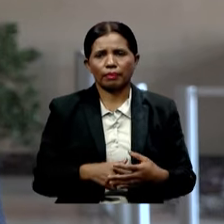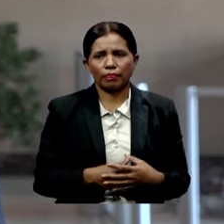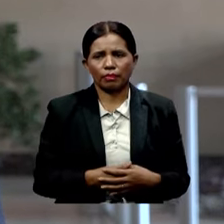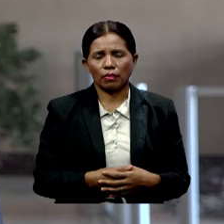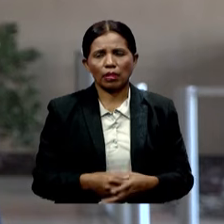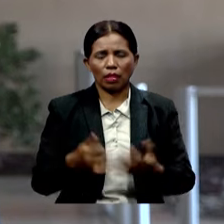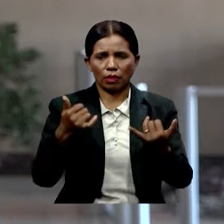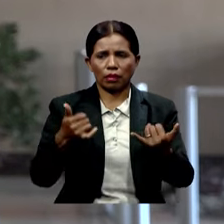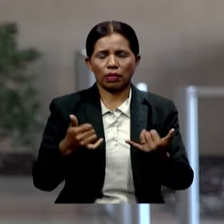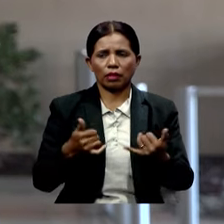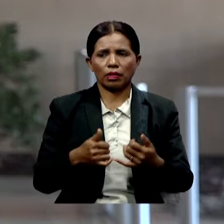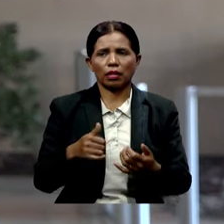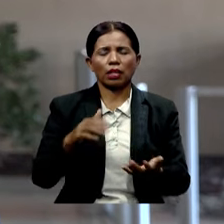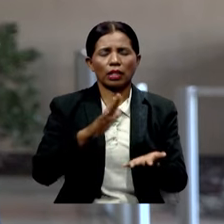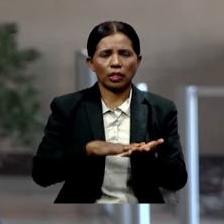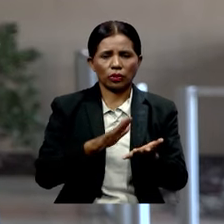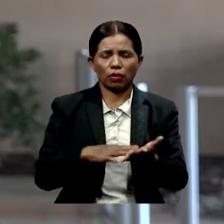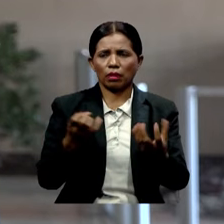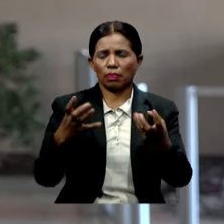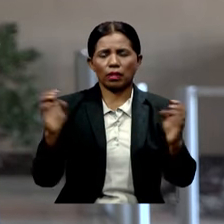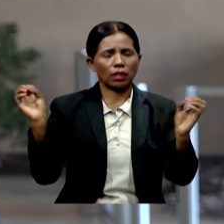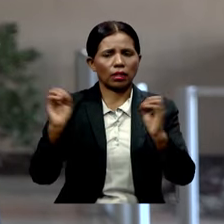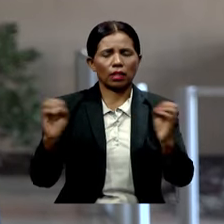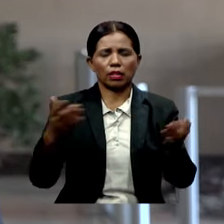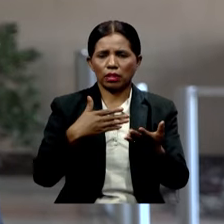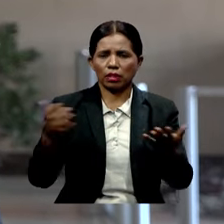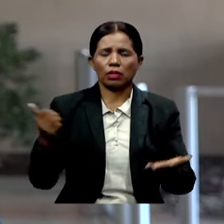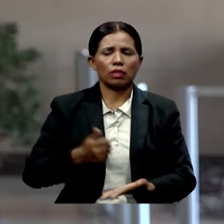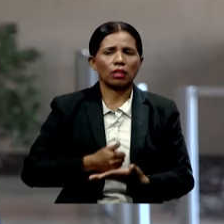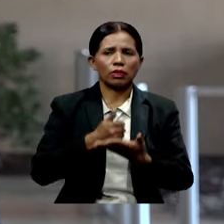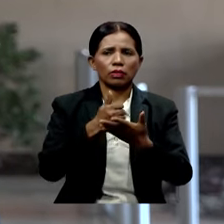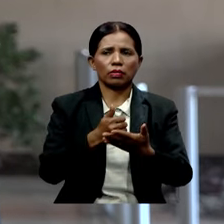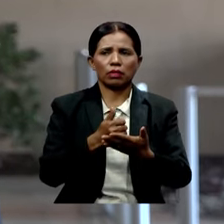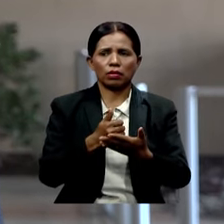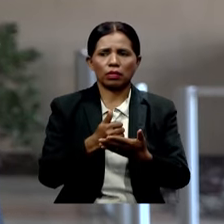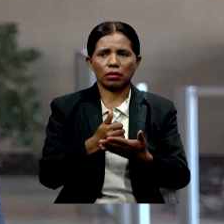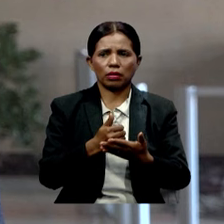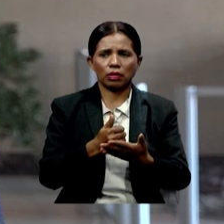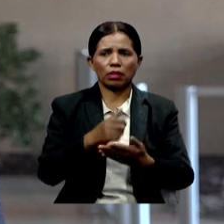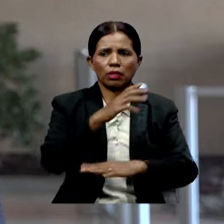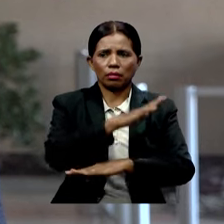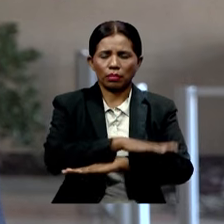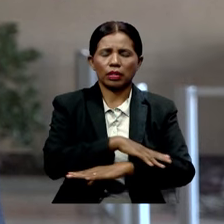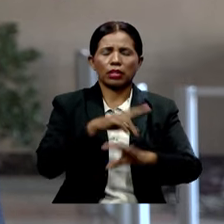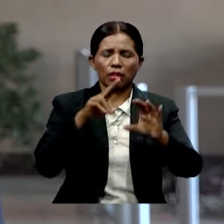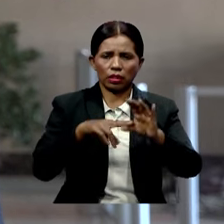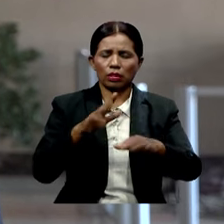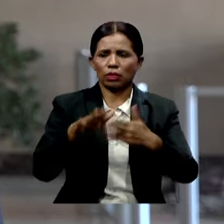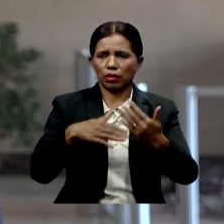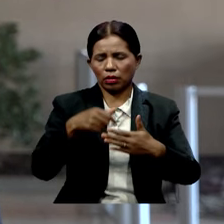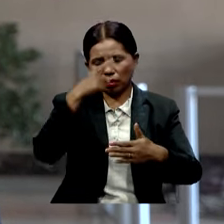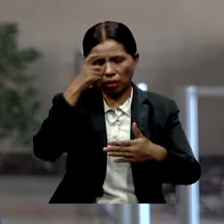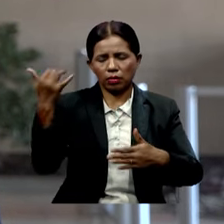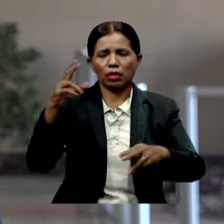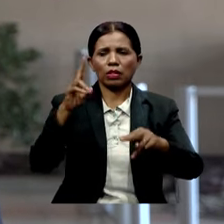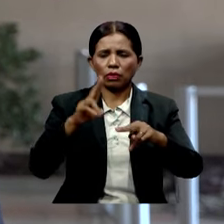Horas de Nedadão, para a escola Barak, lá é a facilidade. Por exemplo, mesa, cadeira, cira, tamo balo, setor